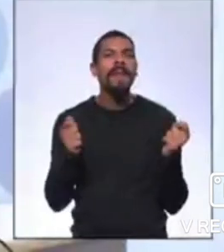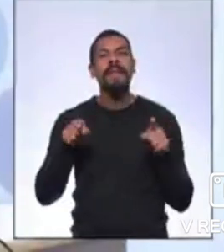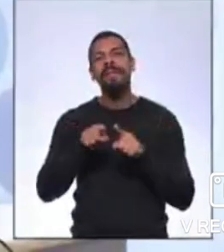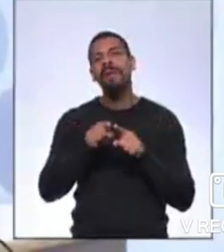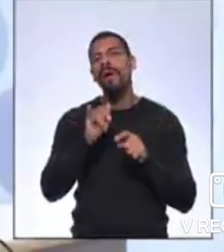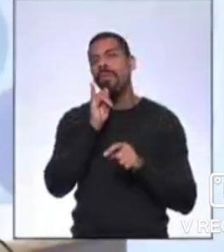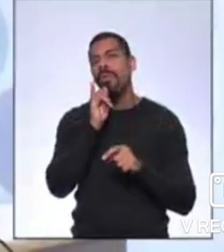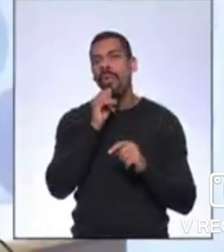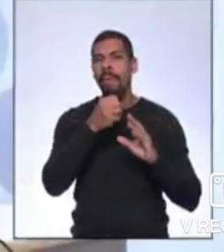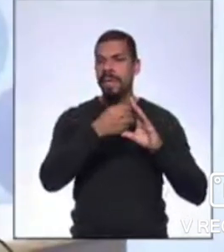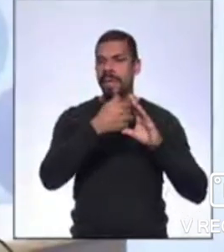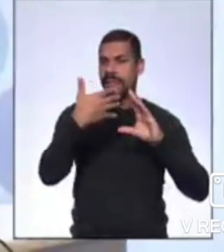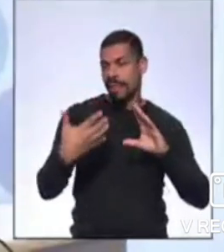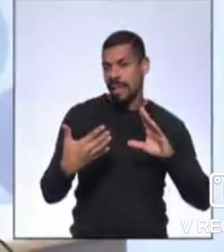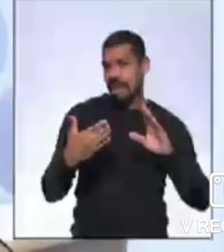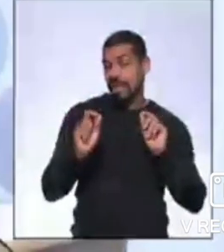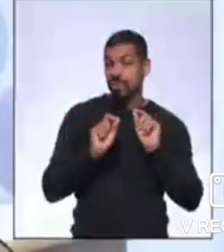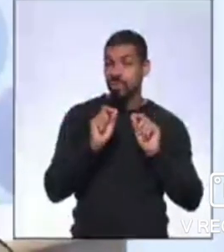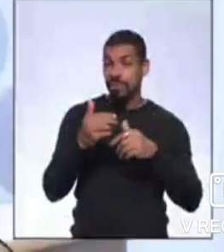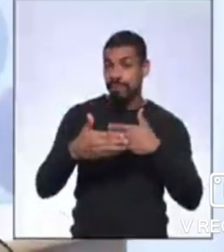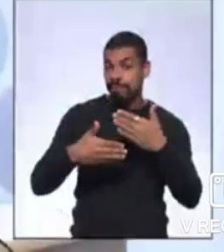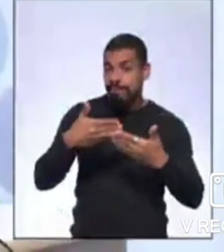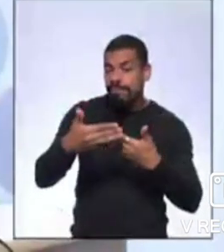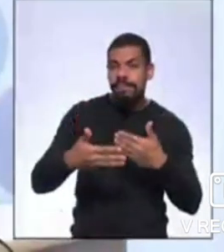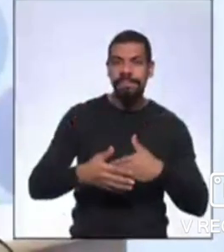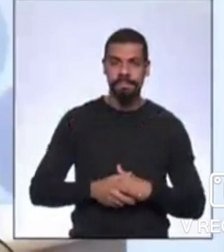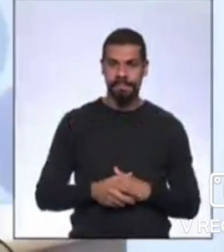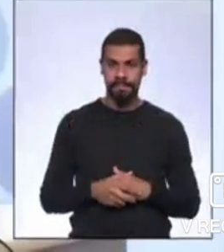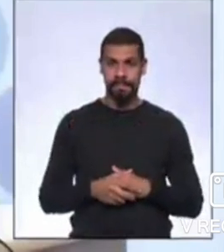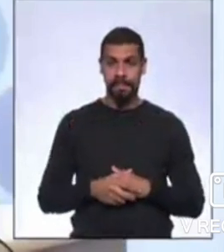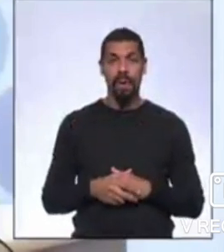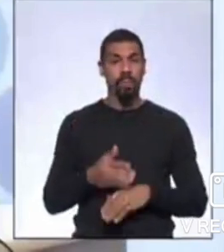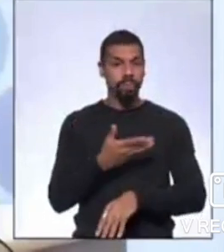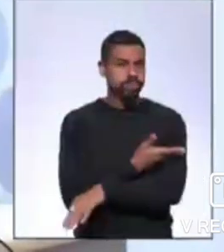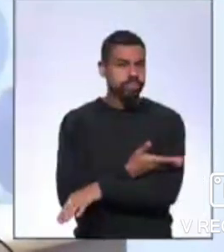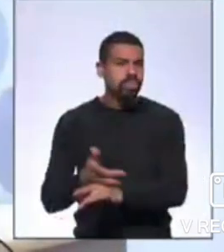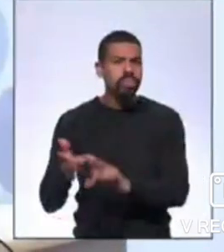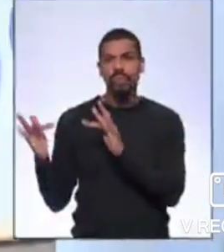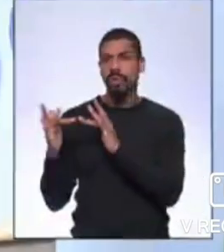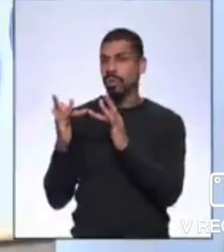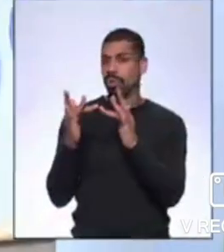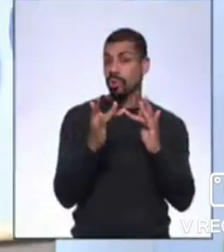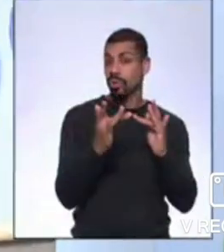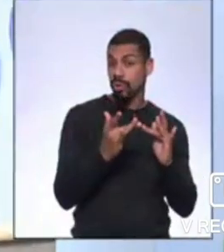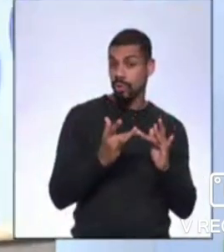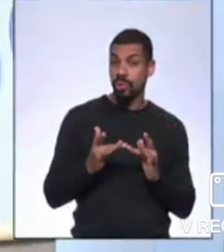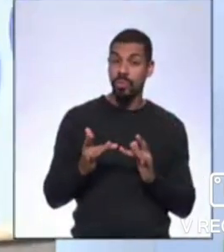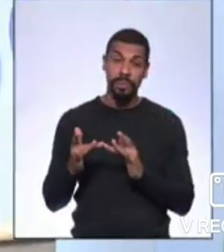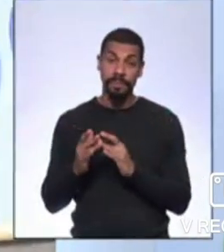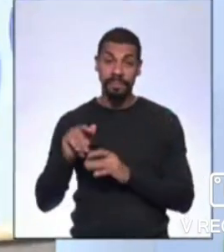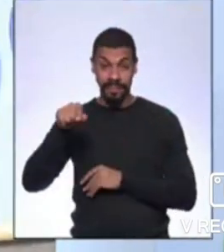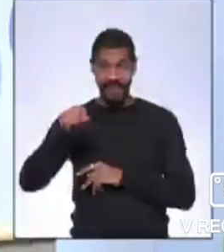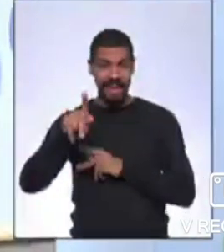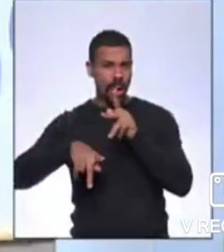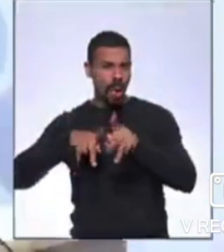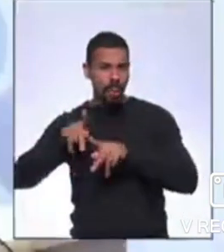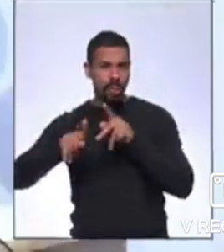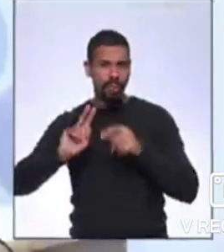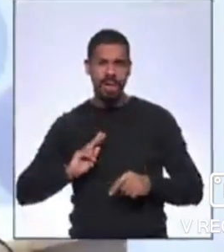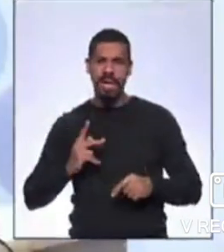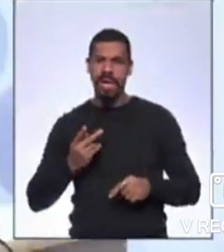uma característica do outro de acordo ali com a convivência, né? Lembrando também que a origem ali do povo hebreu,